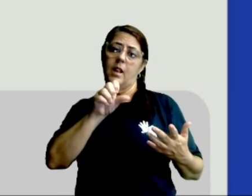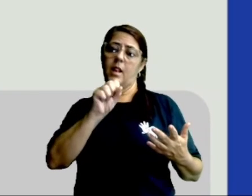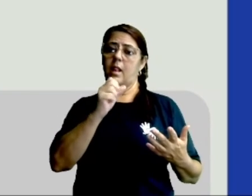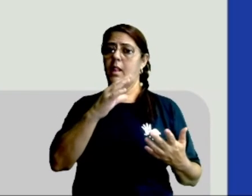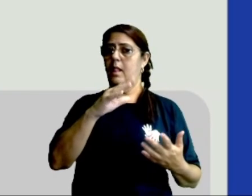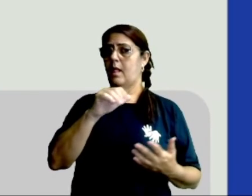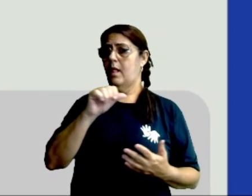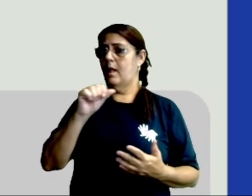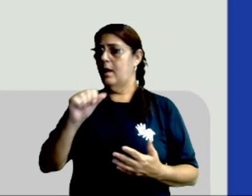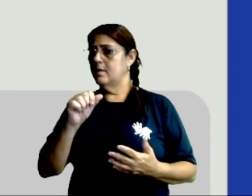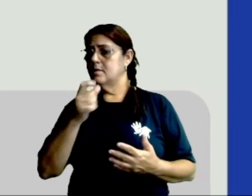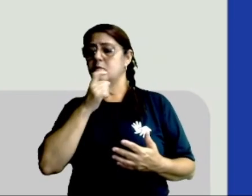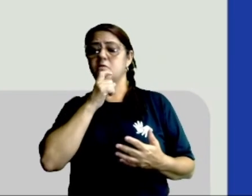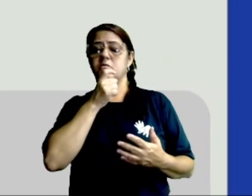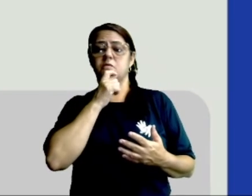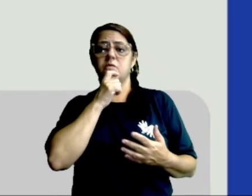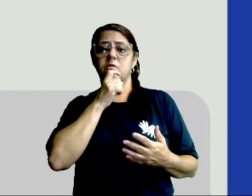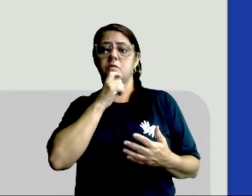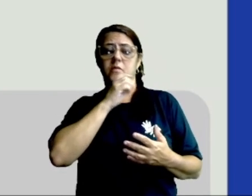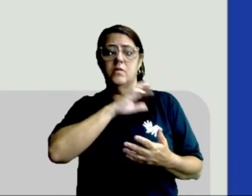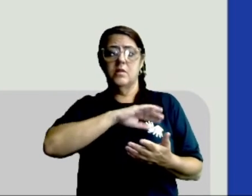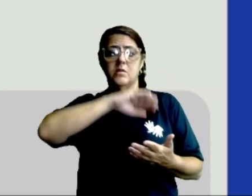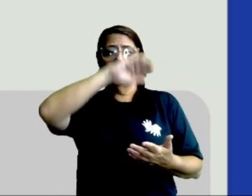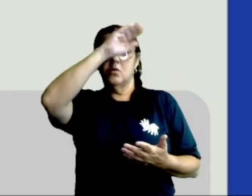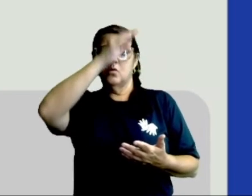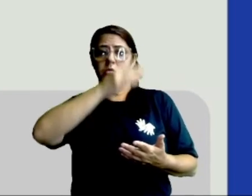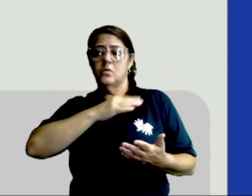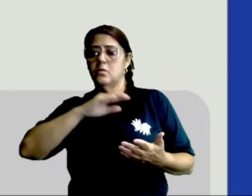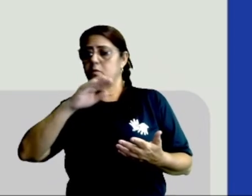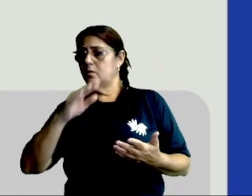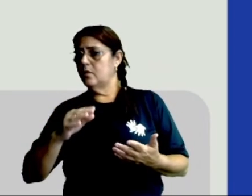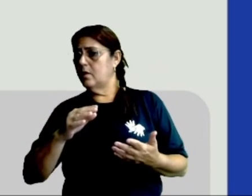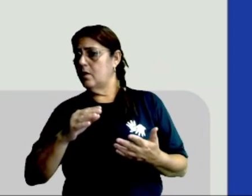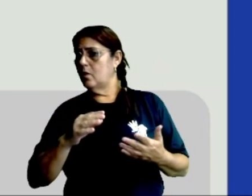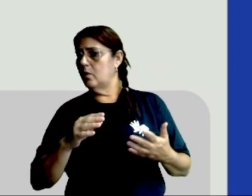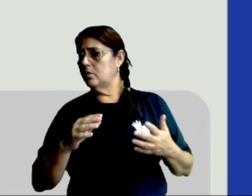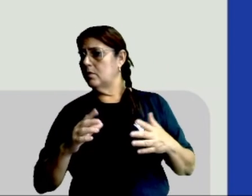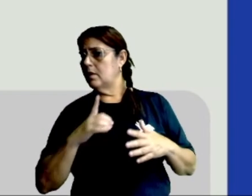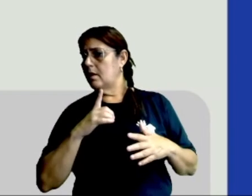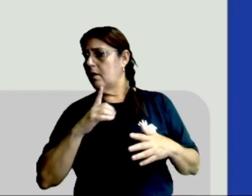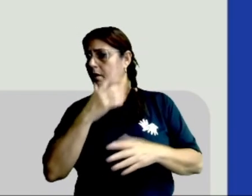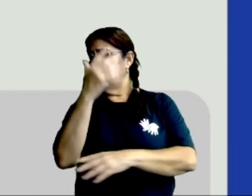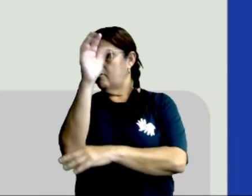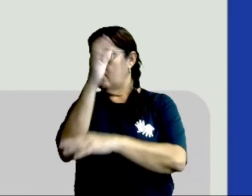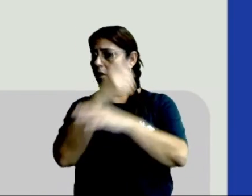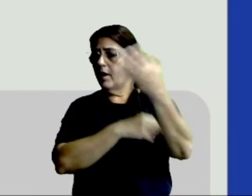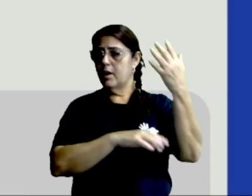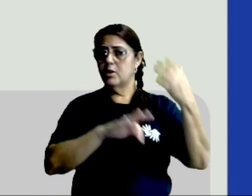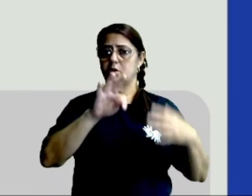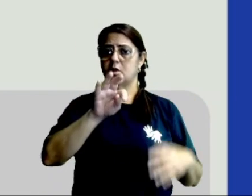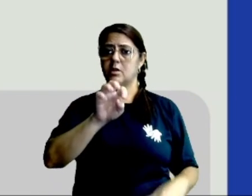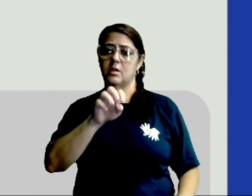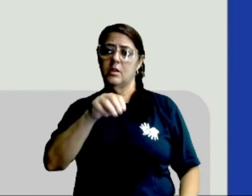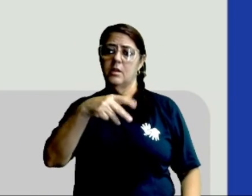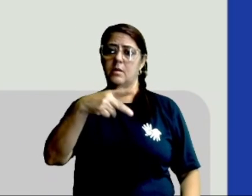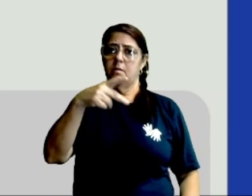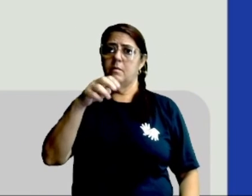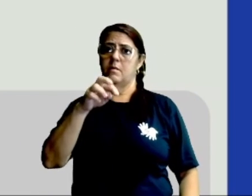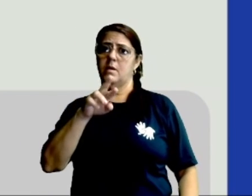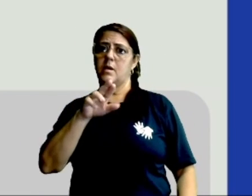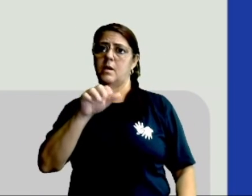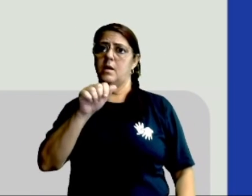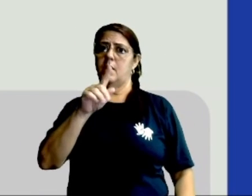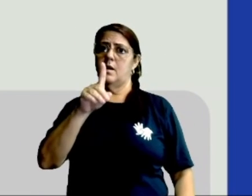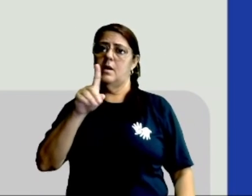na época que há o degelo, né, fica bem florido, bem bonitinho, mas boa parte é coberta. As florestas temperadas, né,